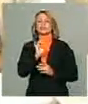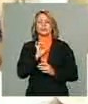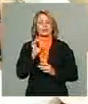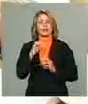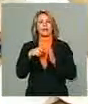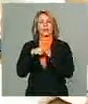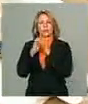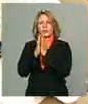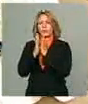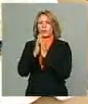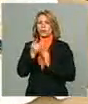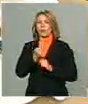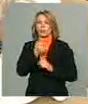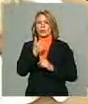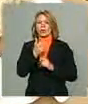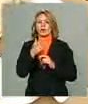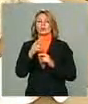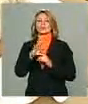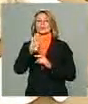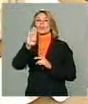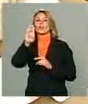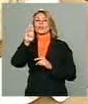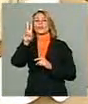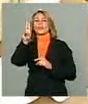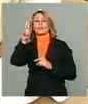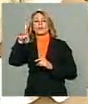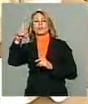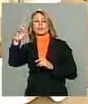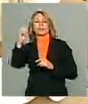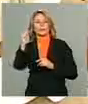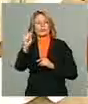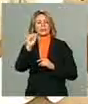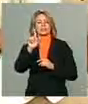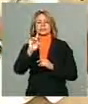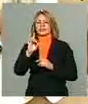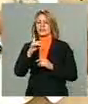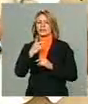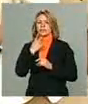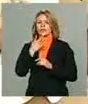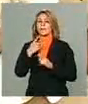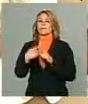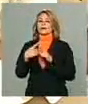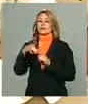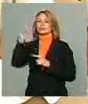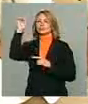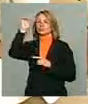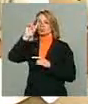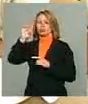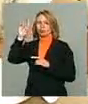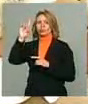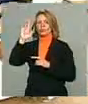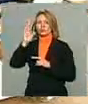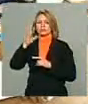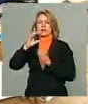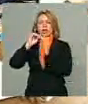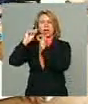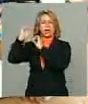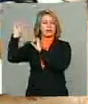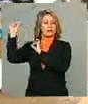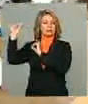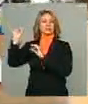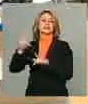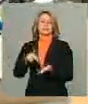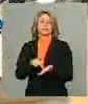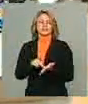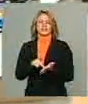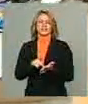nam somos budas são os budas antigos que os deuses que que que já se foram e e essa